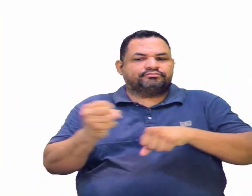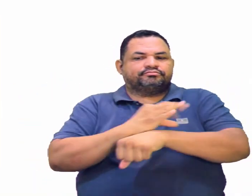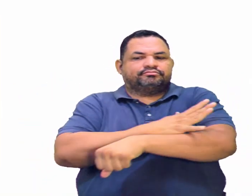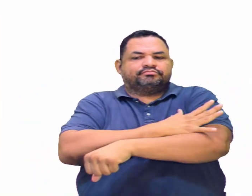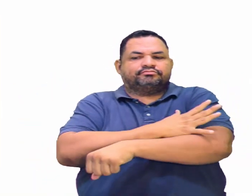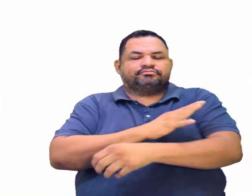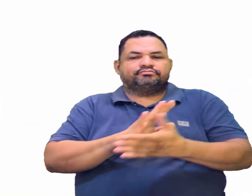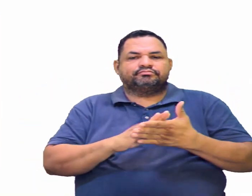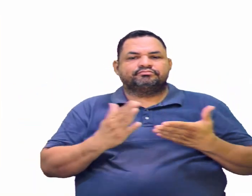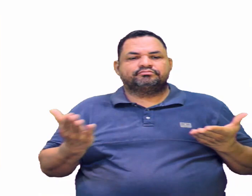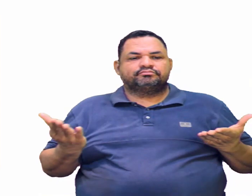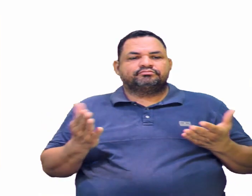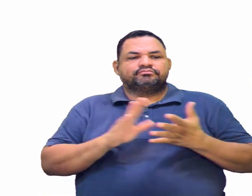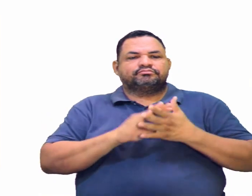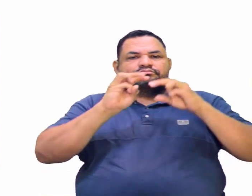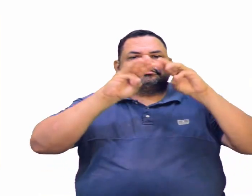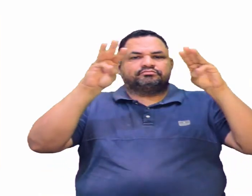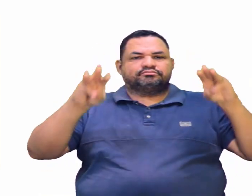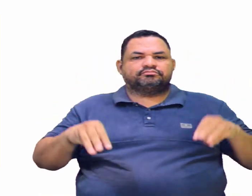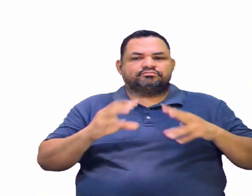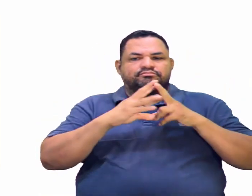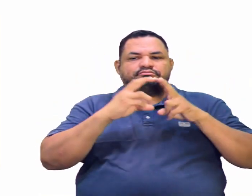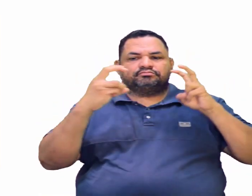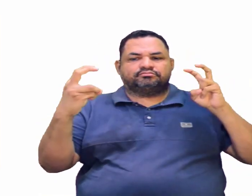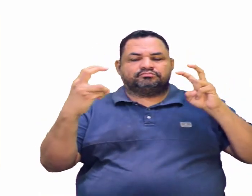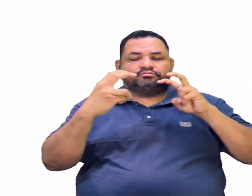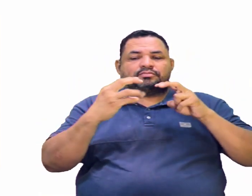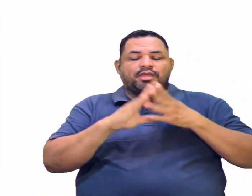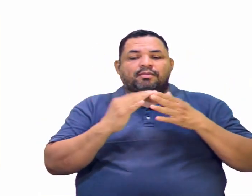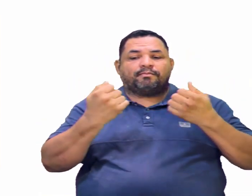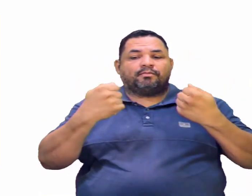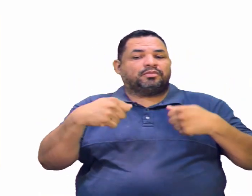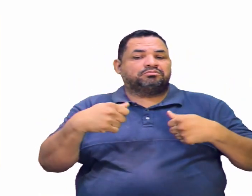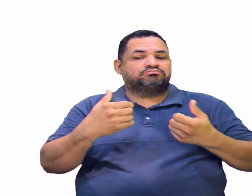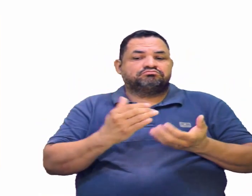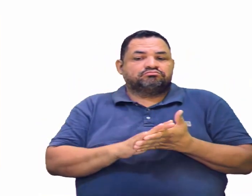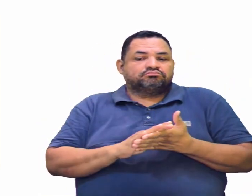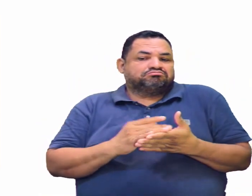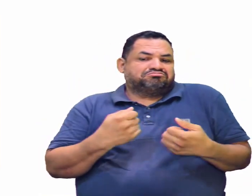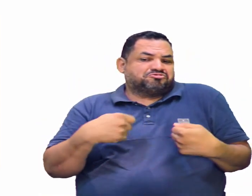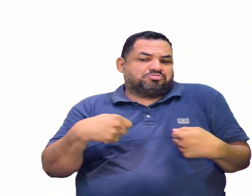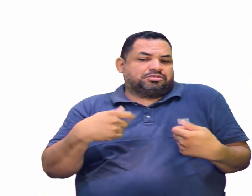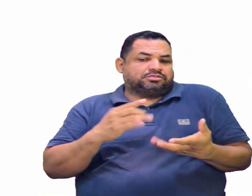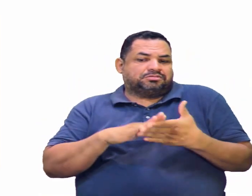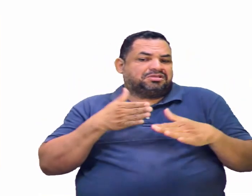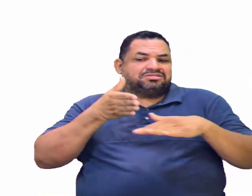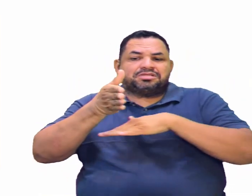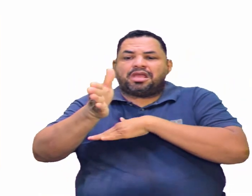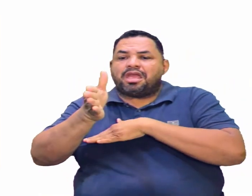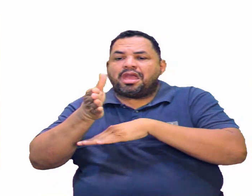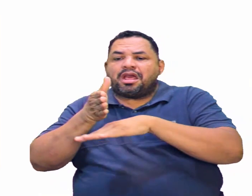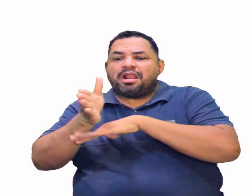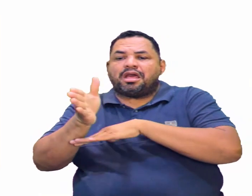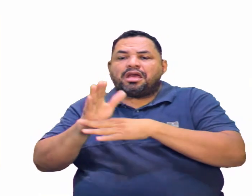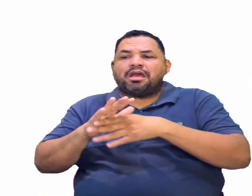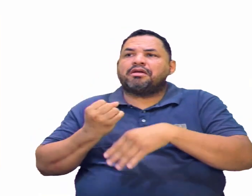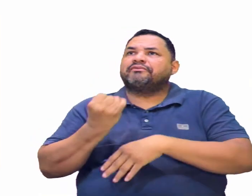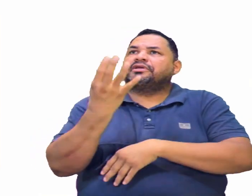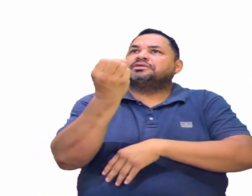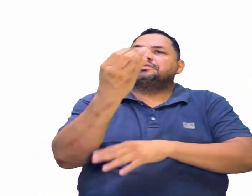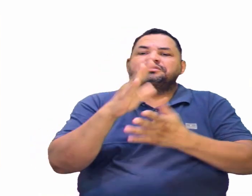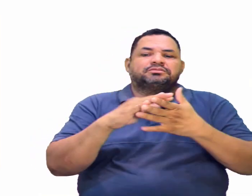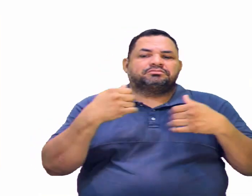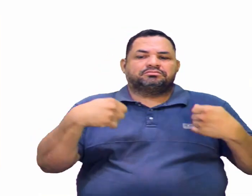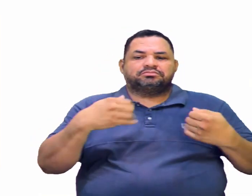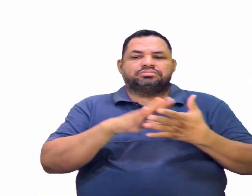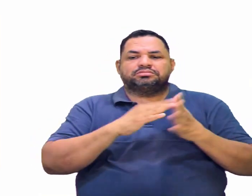ali diante. Então, o museu virtual ele permite a utilização, através da internet, né?